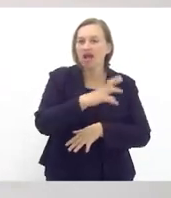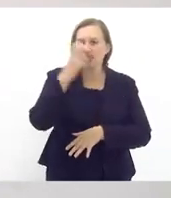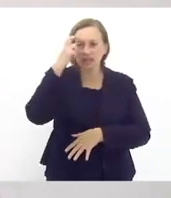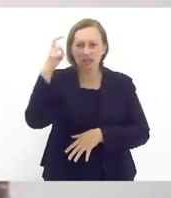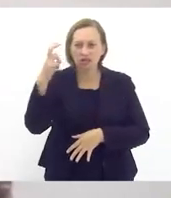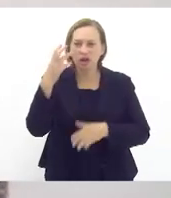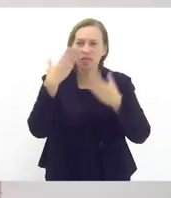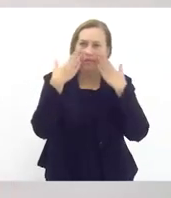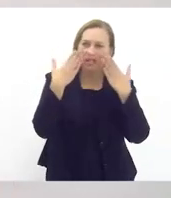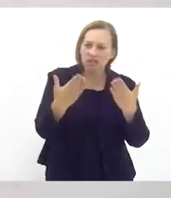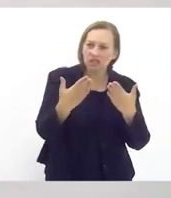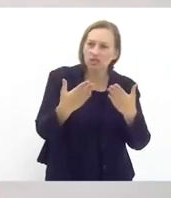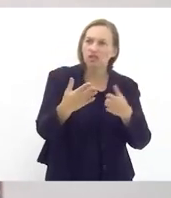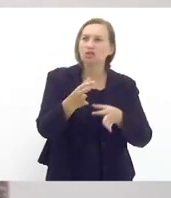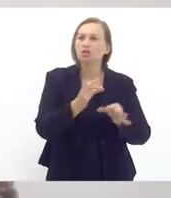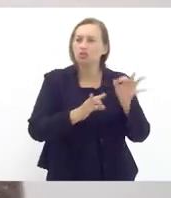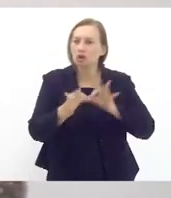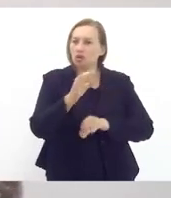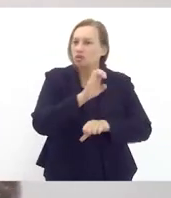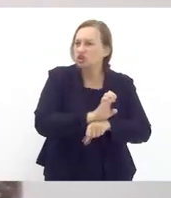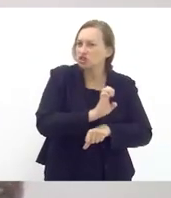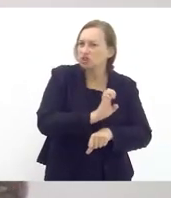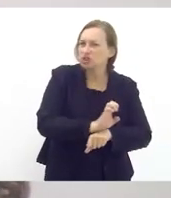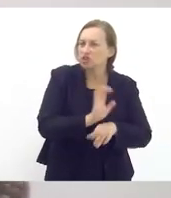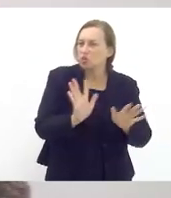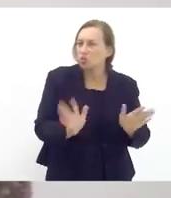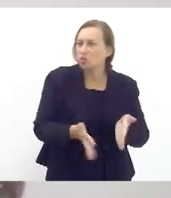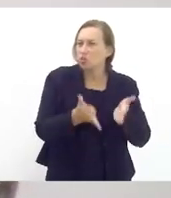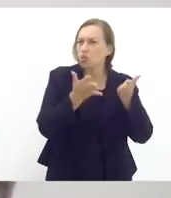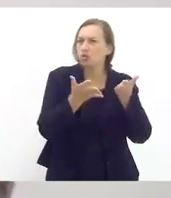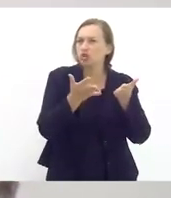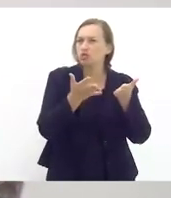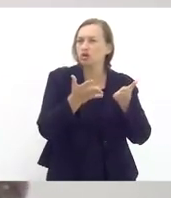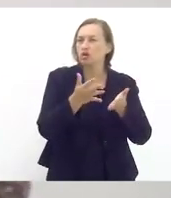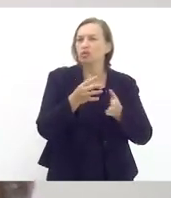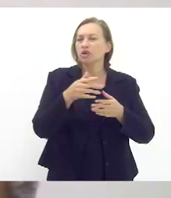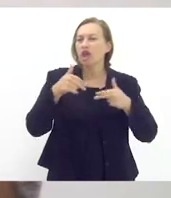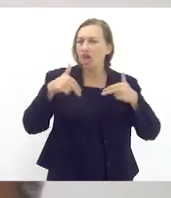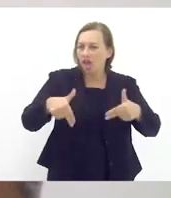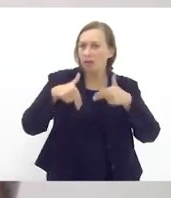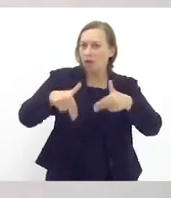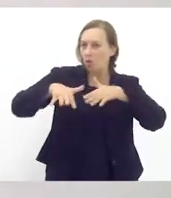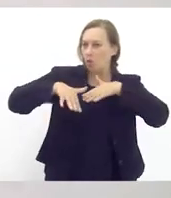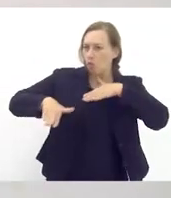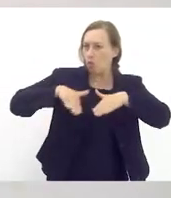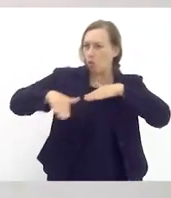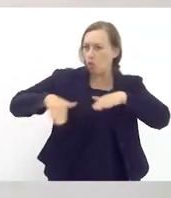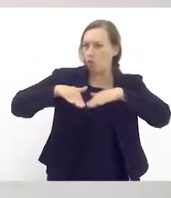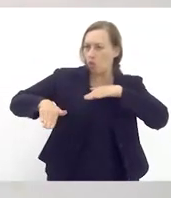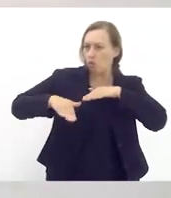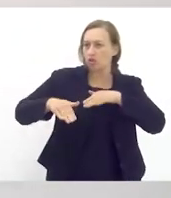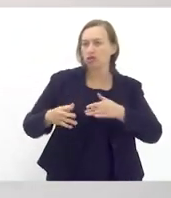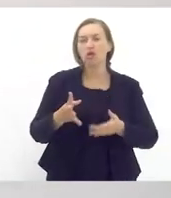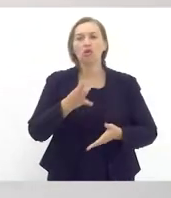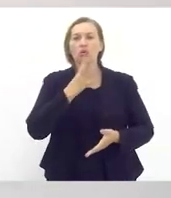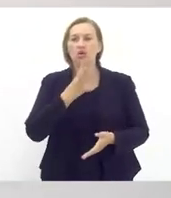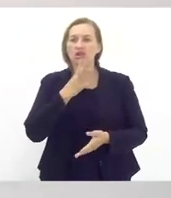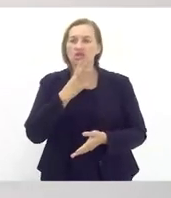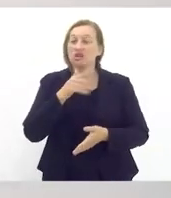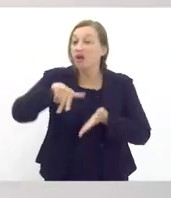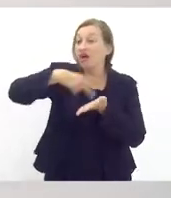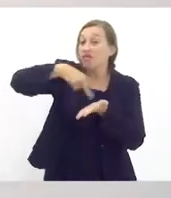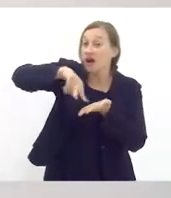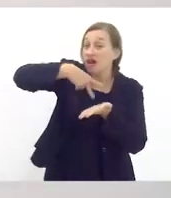apresentamos o programa Estadual de incentivo ao hip hop reconhecendo o Break a